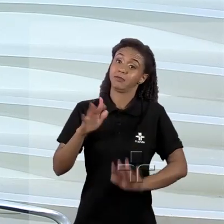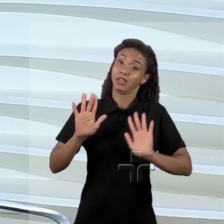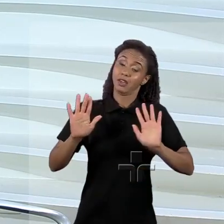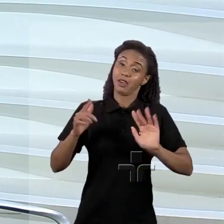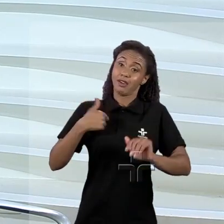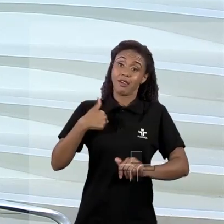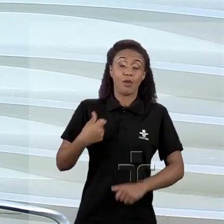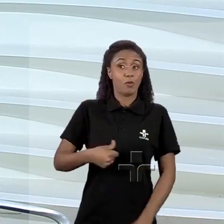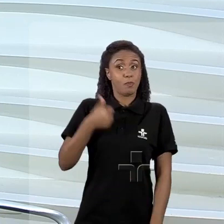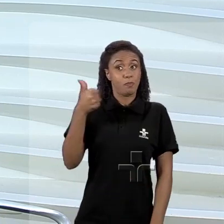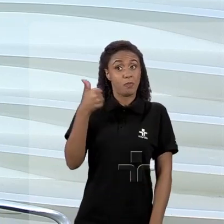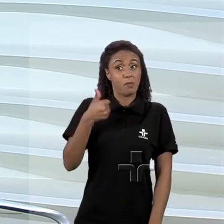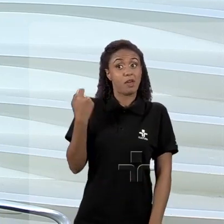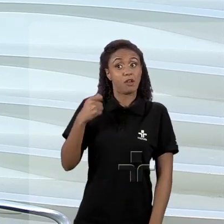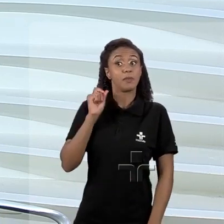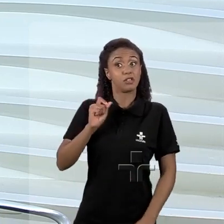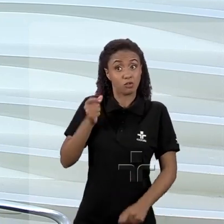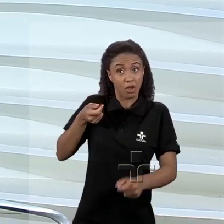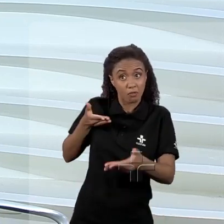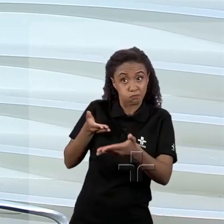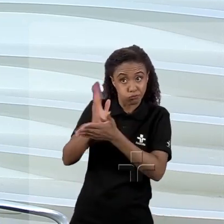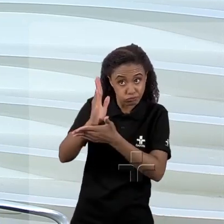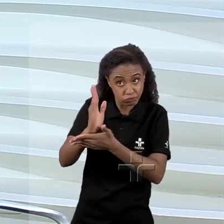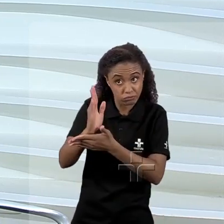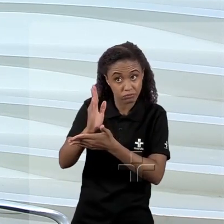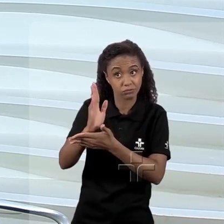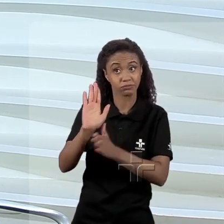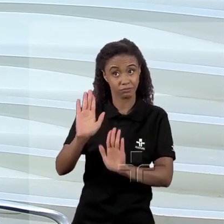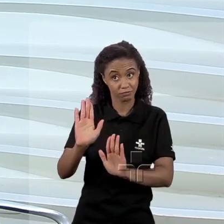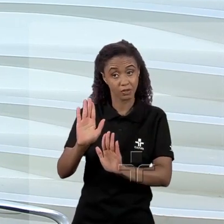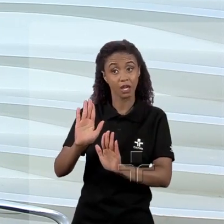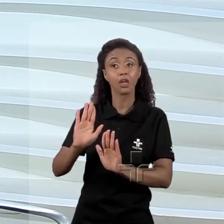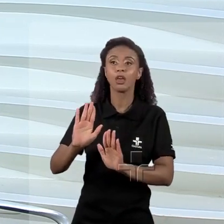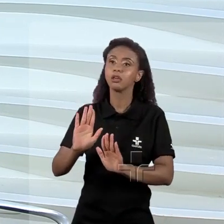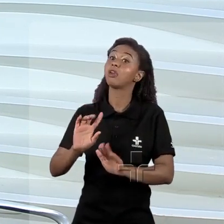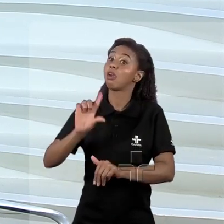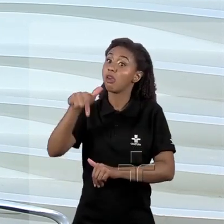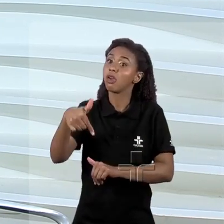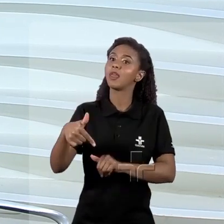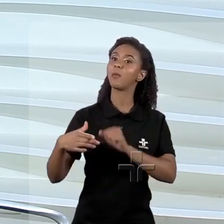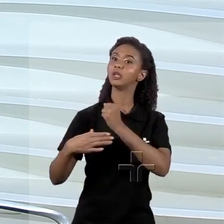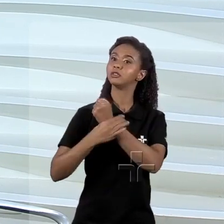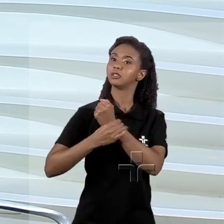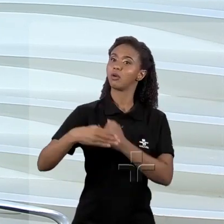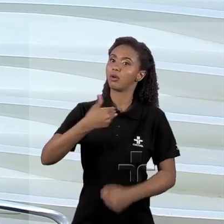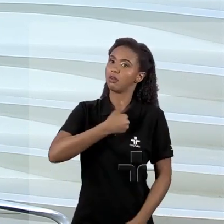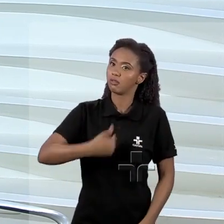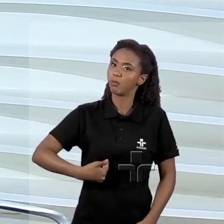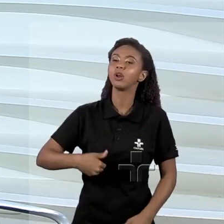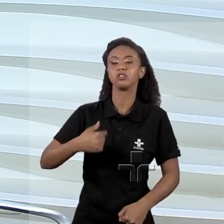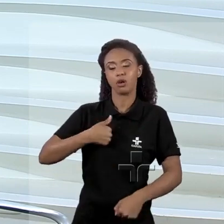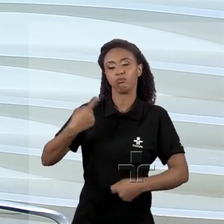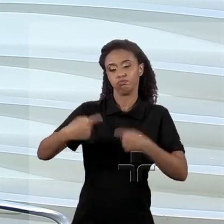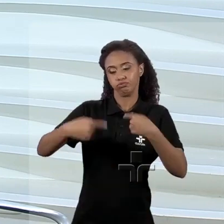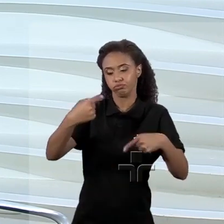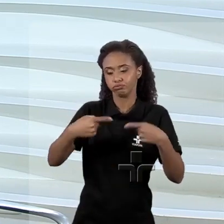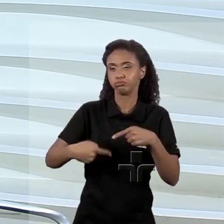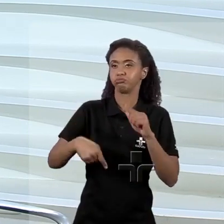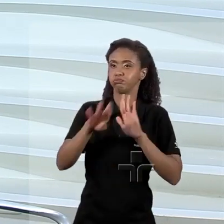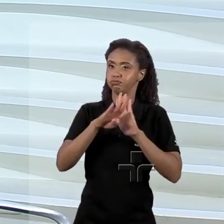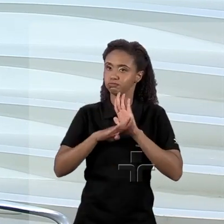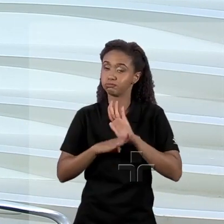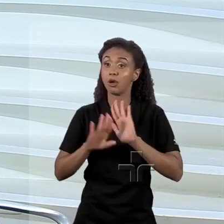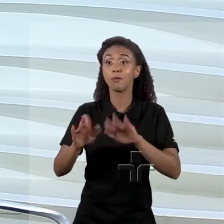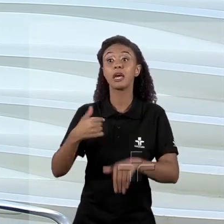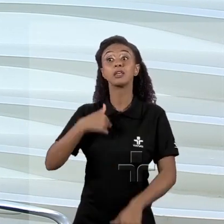Na hipótese de... Espero também contar com o seu voto. E vamos fazer uma política de segurança de prioridade. E se tivermos que mudar a peça orçamentária, aliás, a